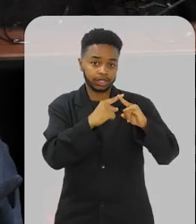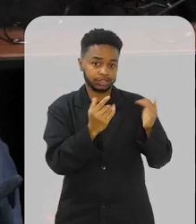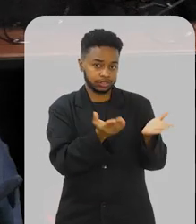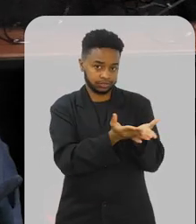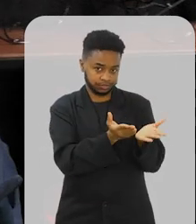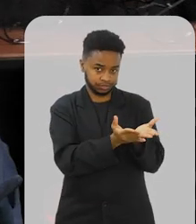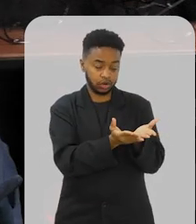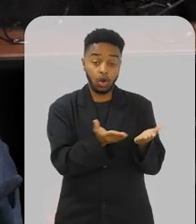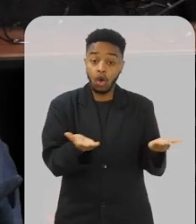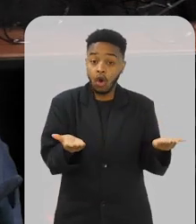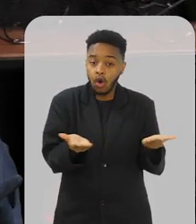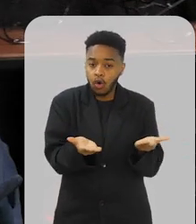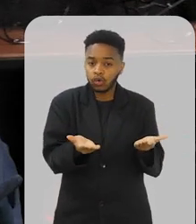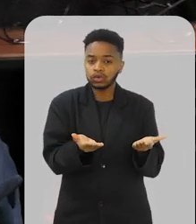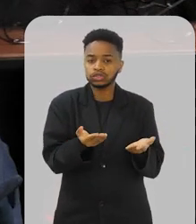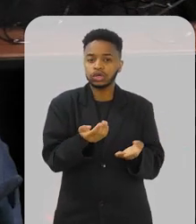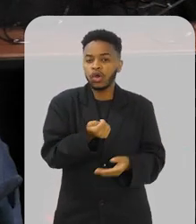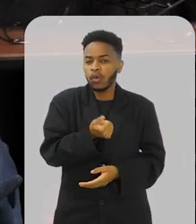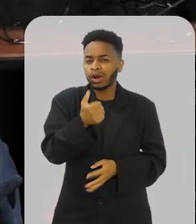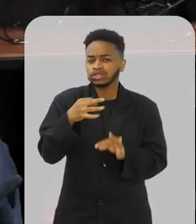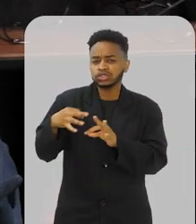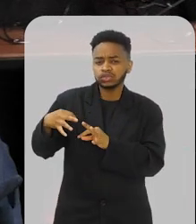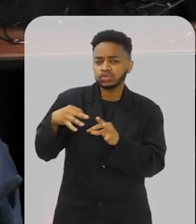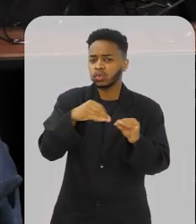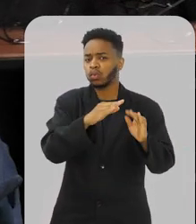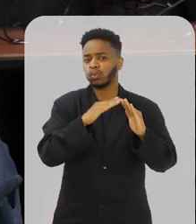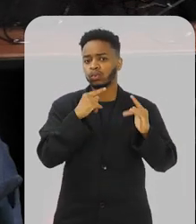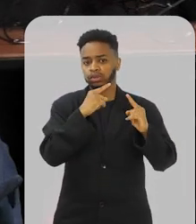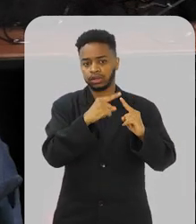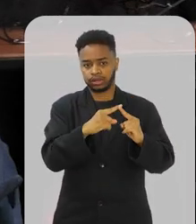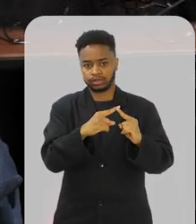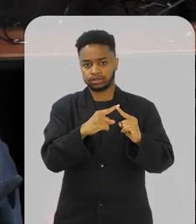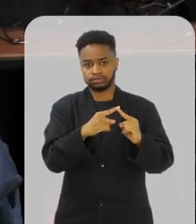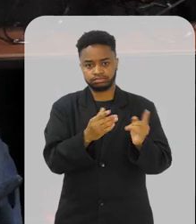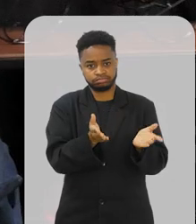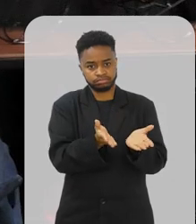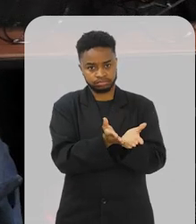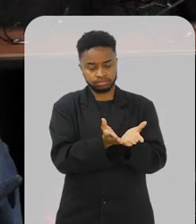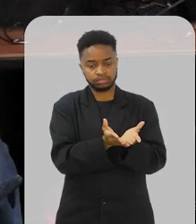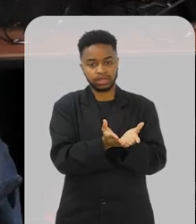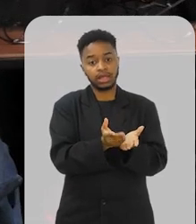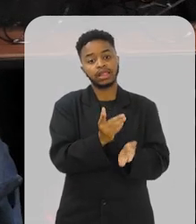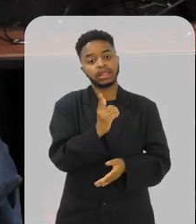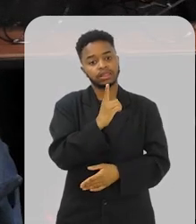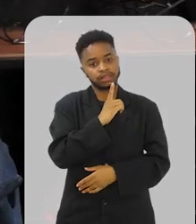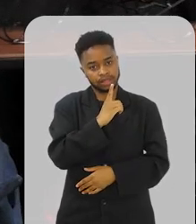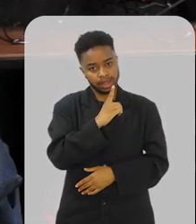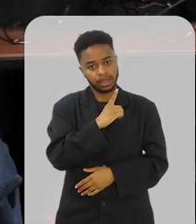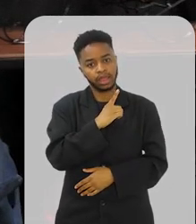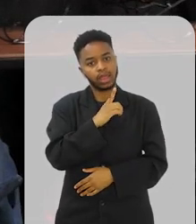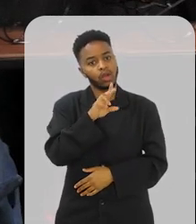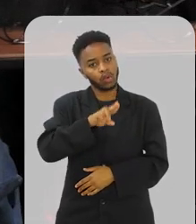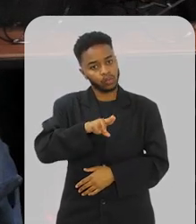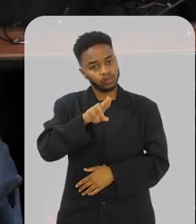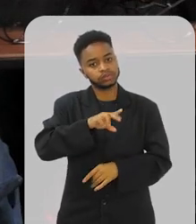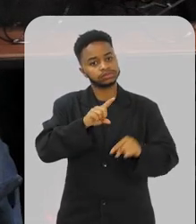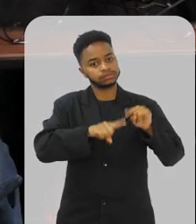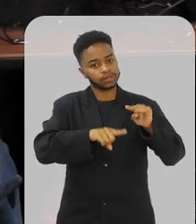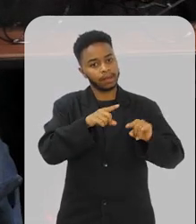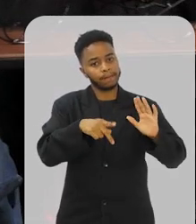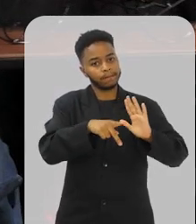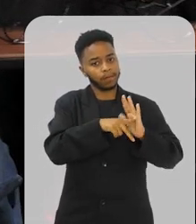Hoje, quase todas as igrejas evangélicas, elas têm lá os seus